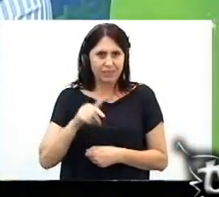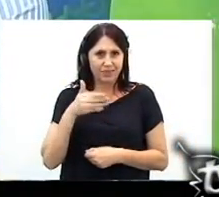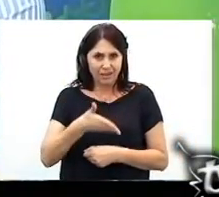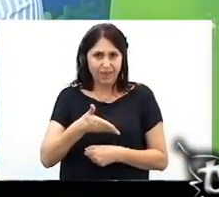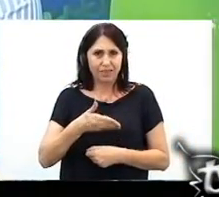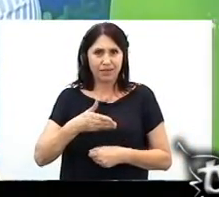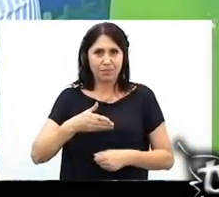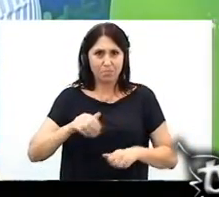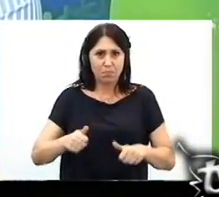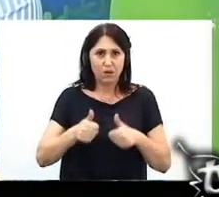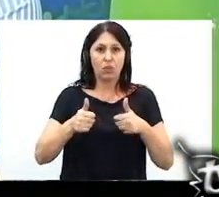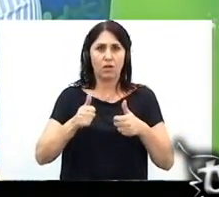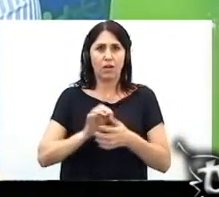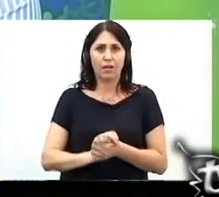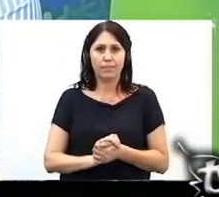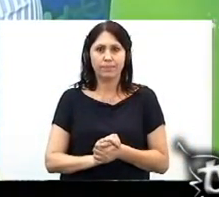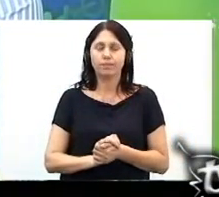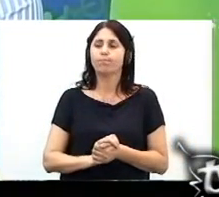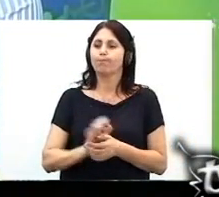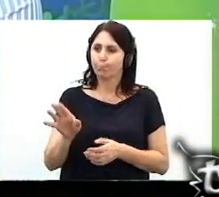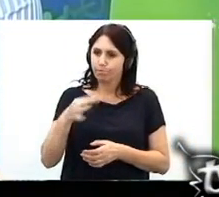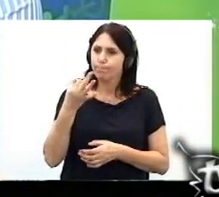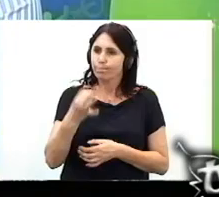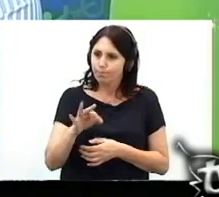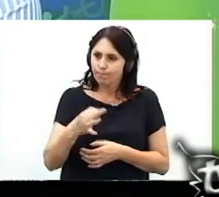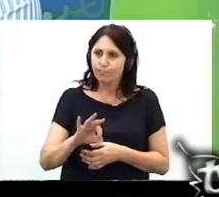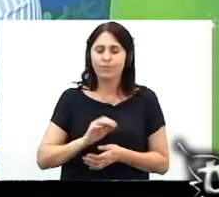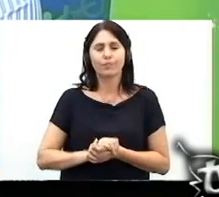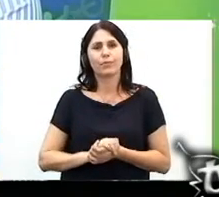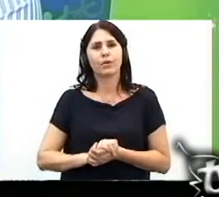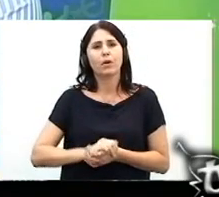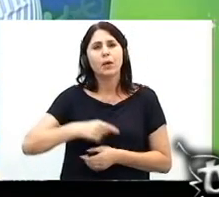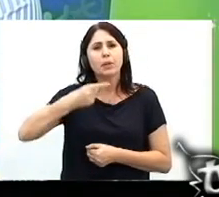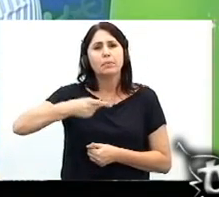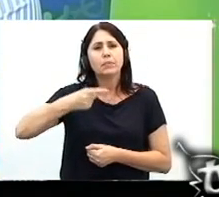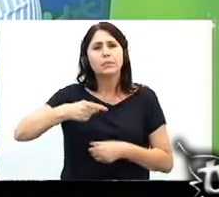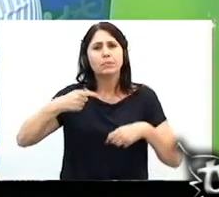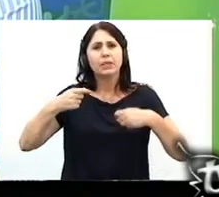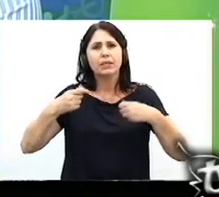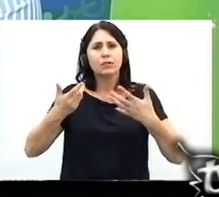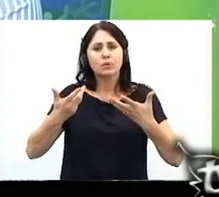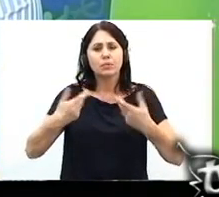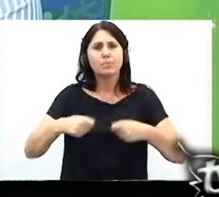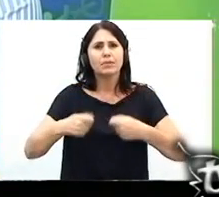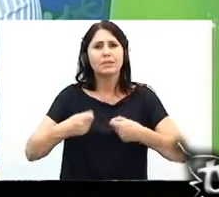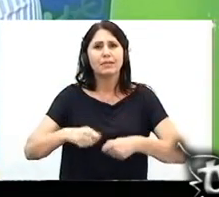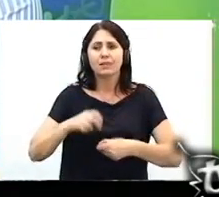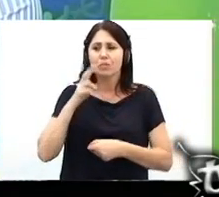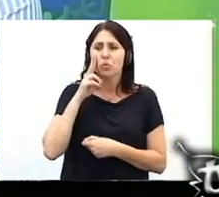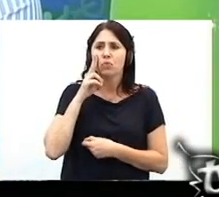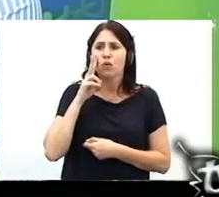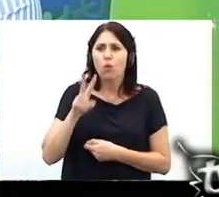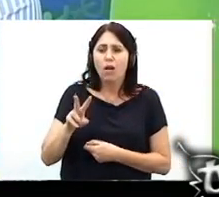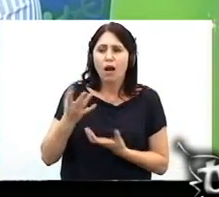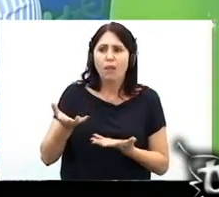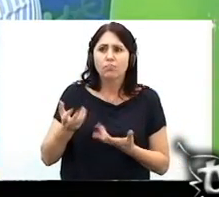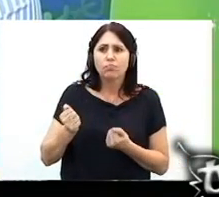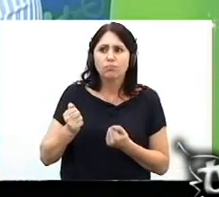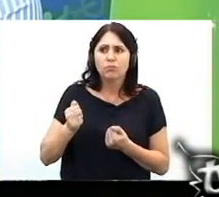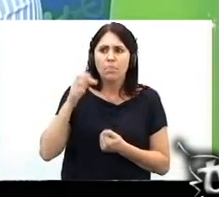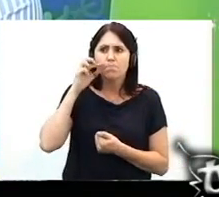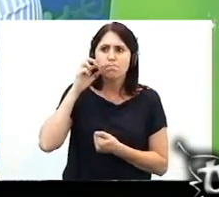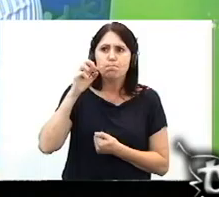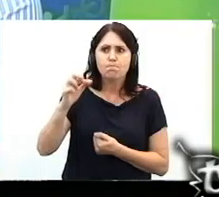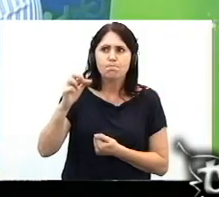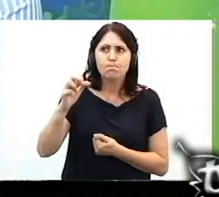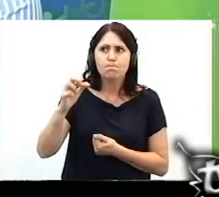nossas ruas não estão adaptadas para essa demanda toda de automóveis, de motocicletas, enfim. É necessário